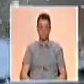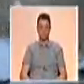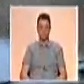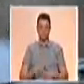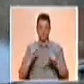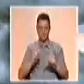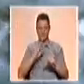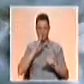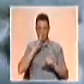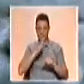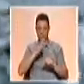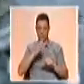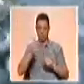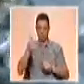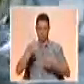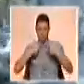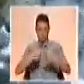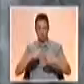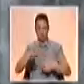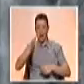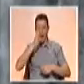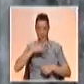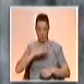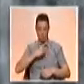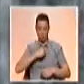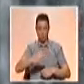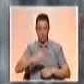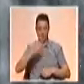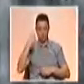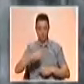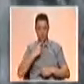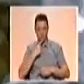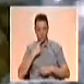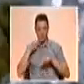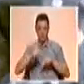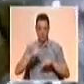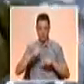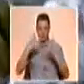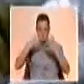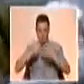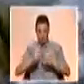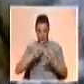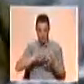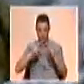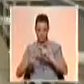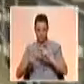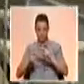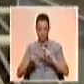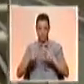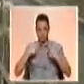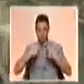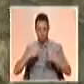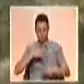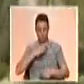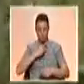A disparidade no consumo de água mundial está bastante acentuada. A contabilidade tradicional do consumo de água no